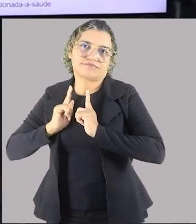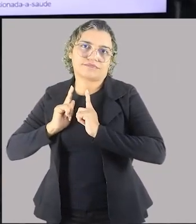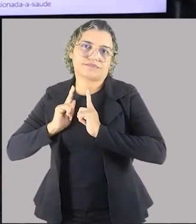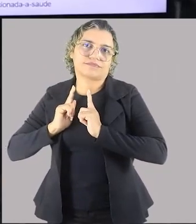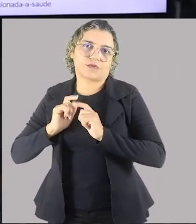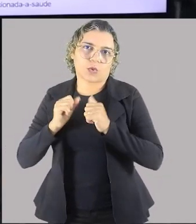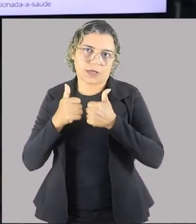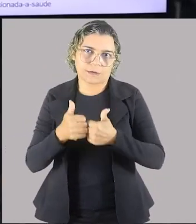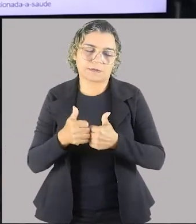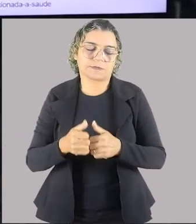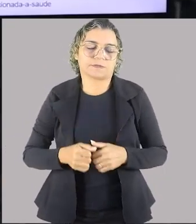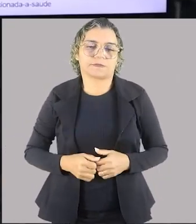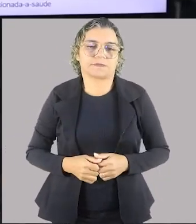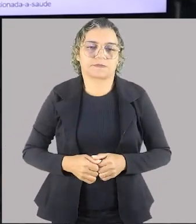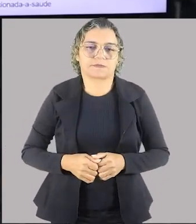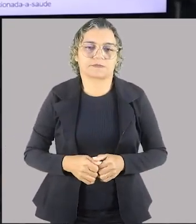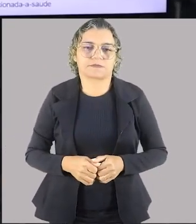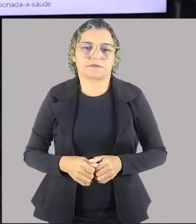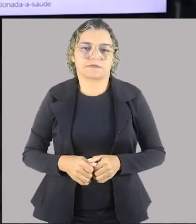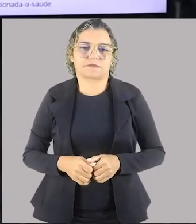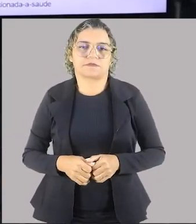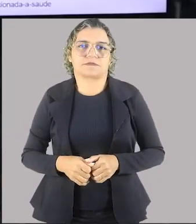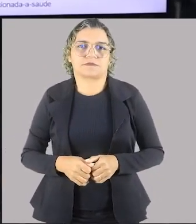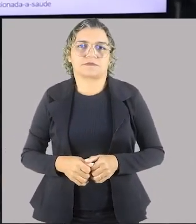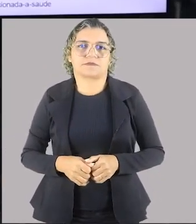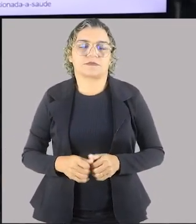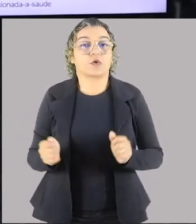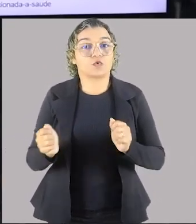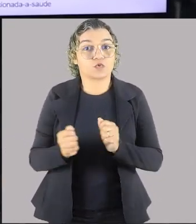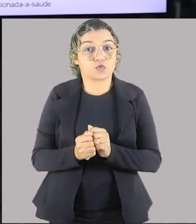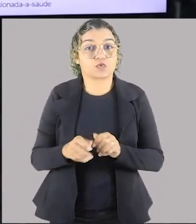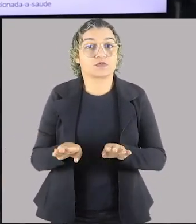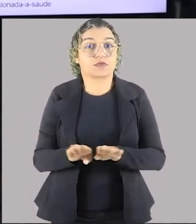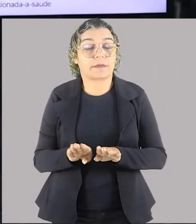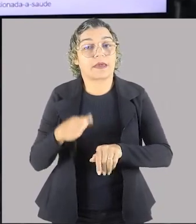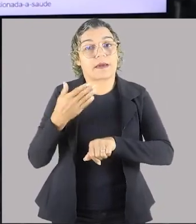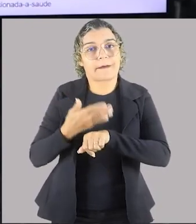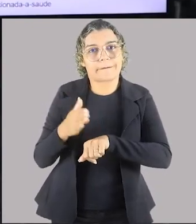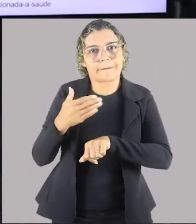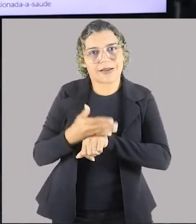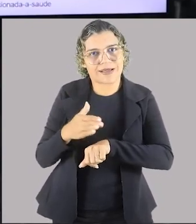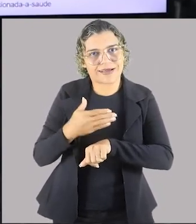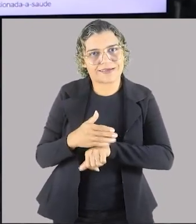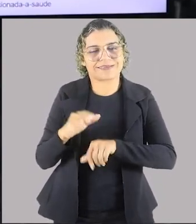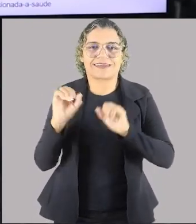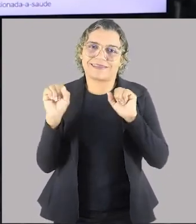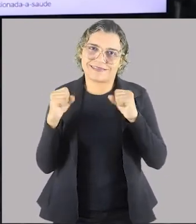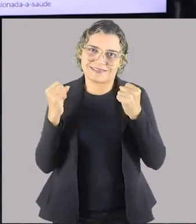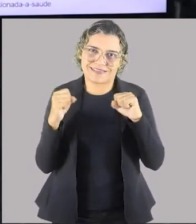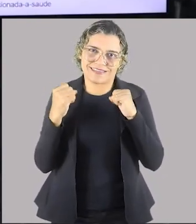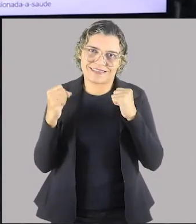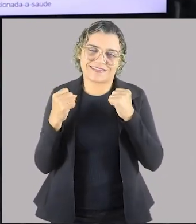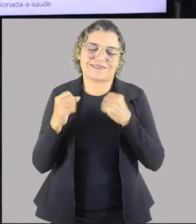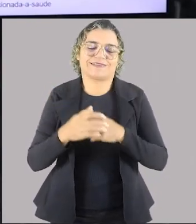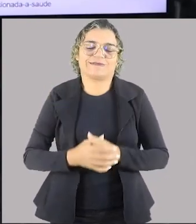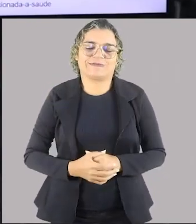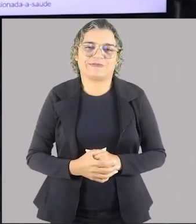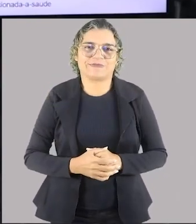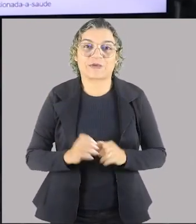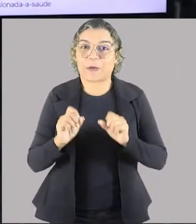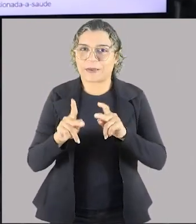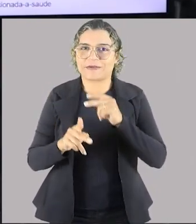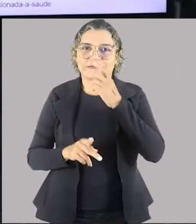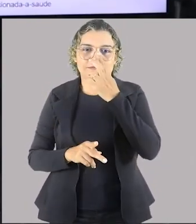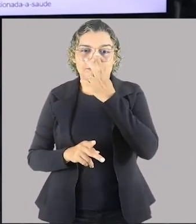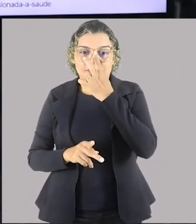comportamento sedentário, beleza? Juntamente com a prática regular do exercício físico,